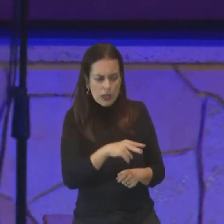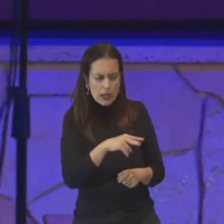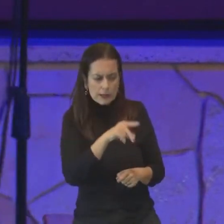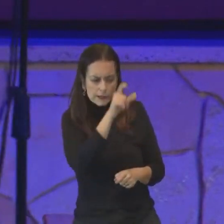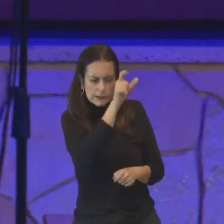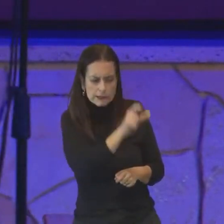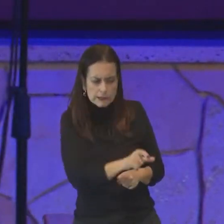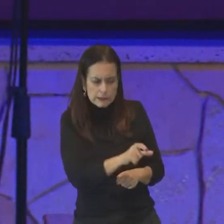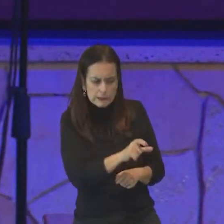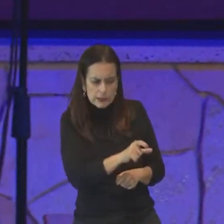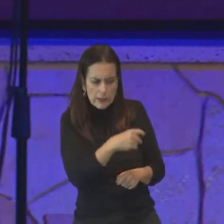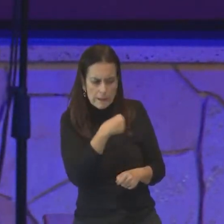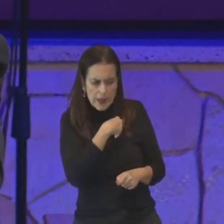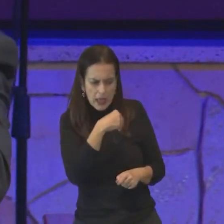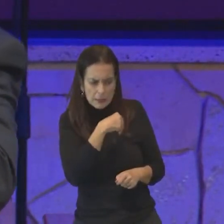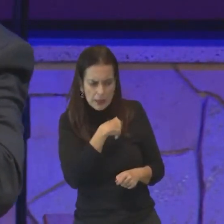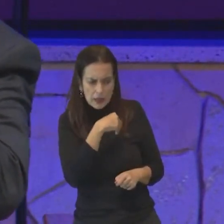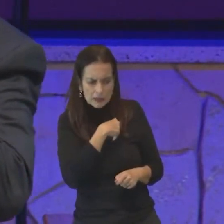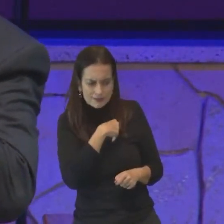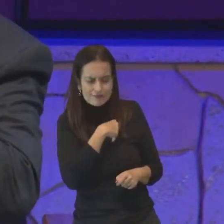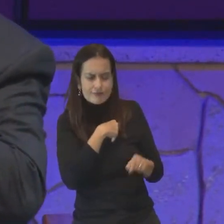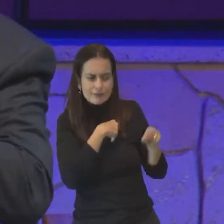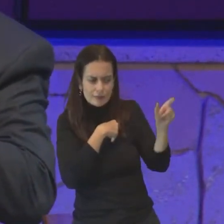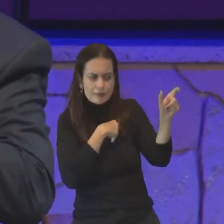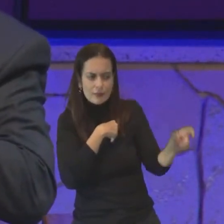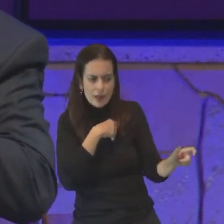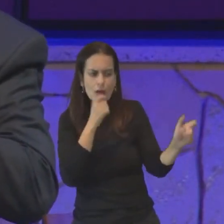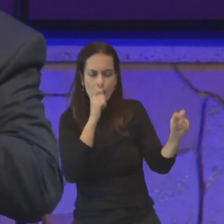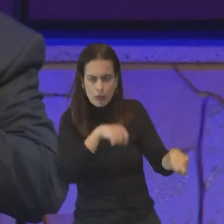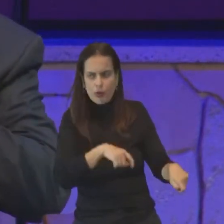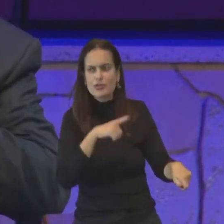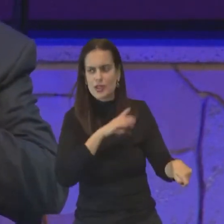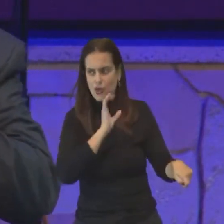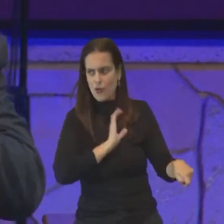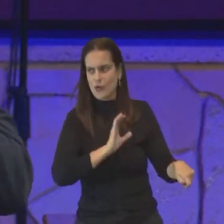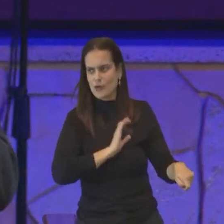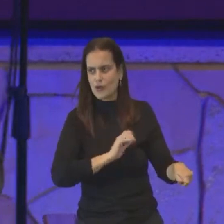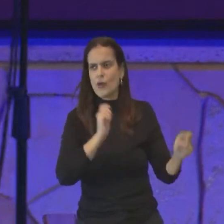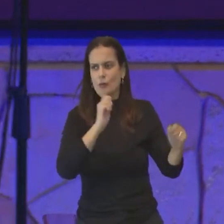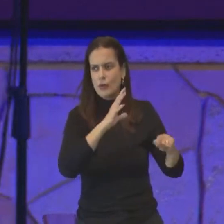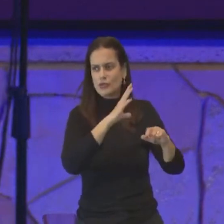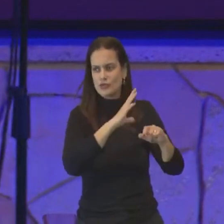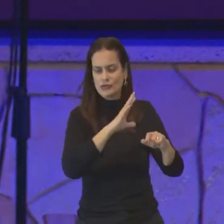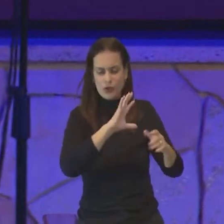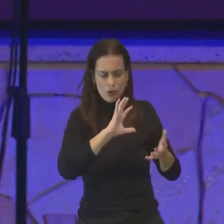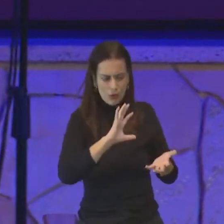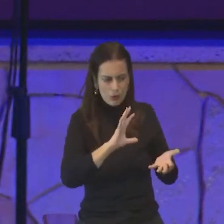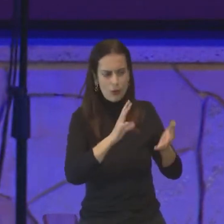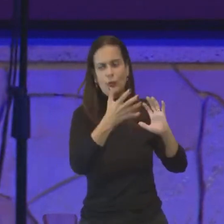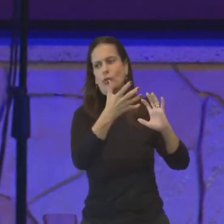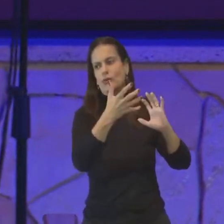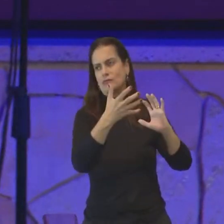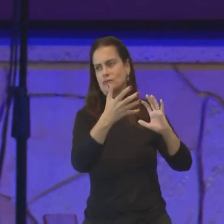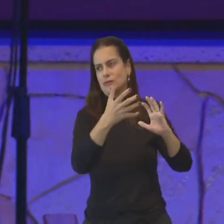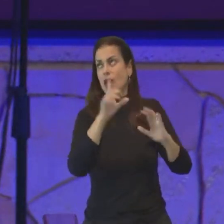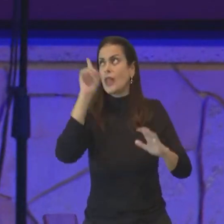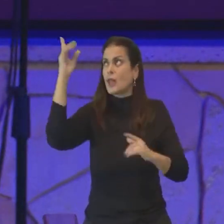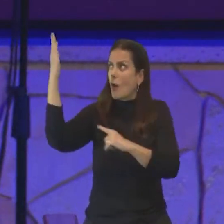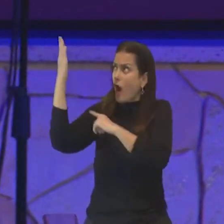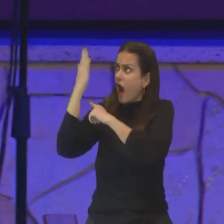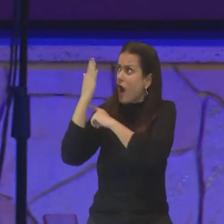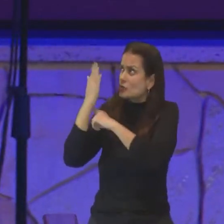ali precisava de haver cura e compaixão. Que nos ajude o Senhor, irmãos, para que